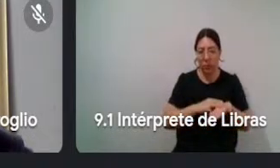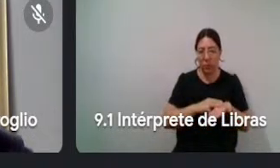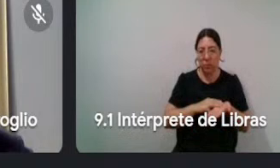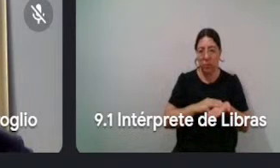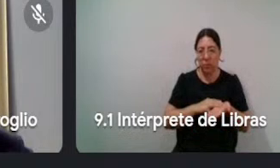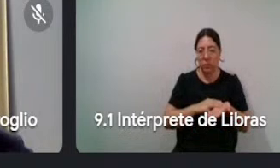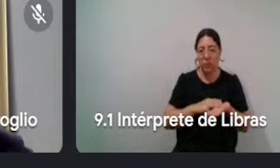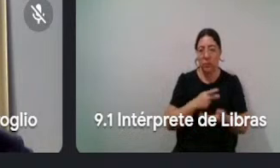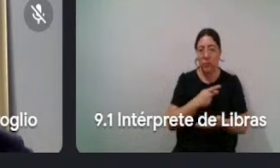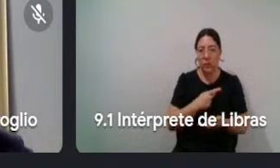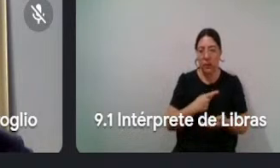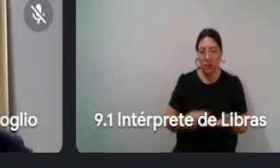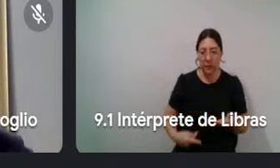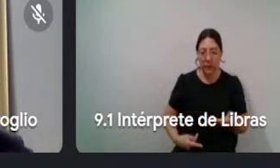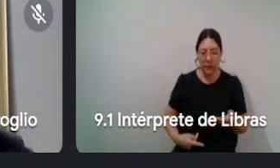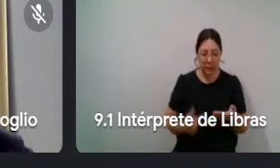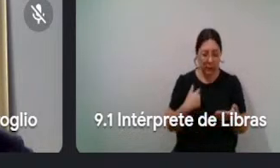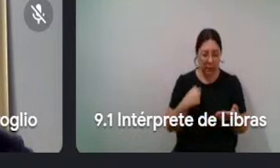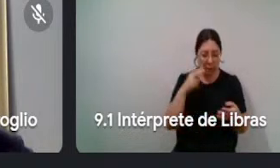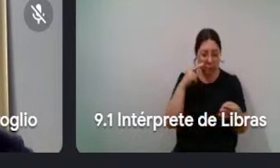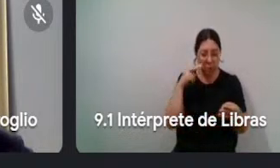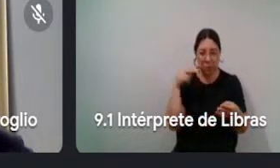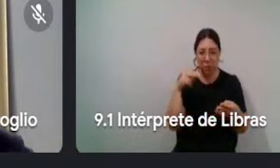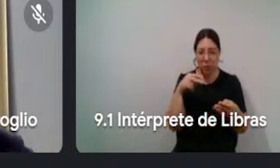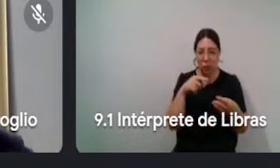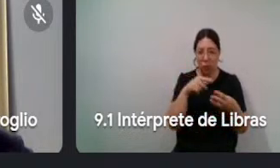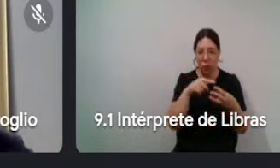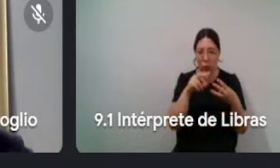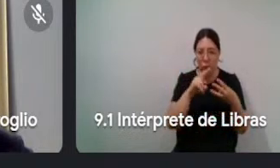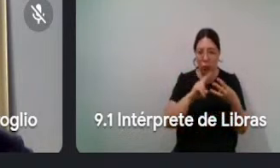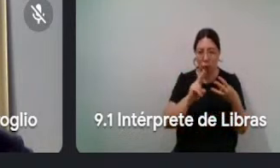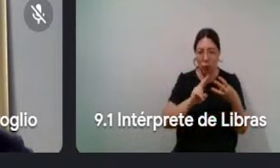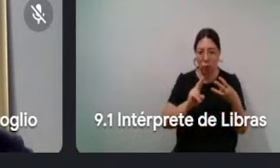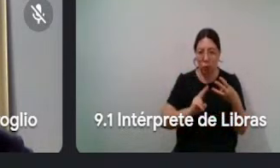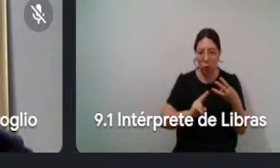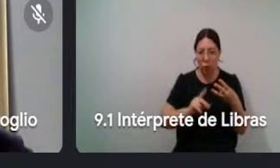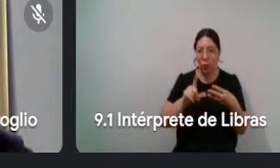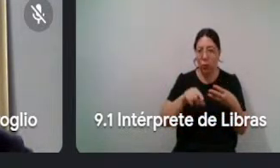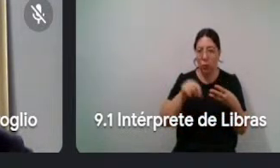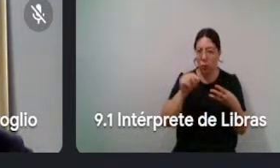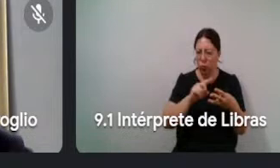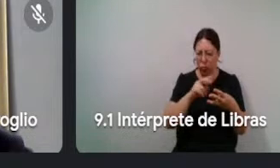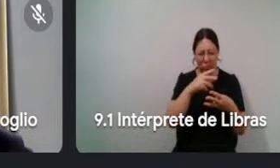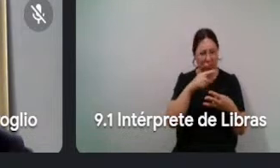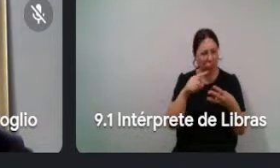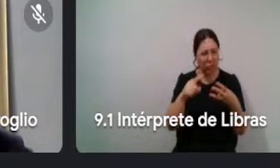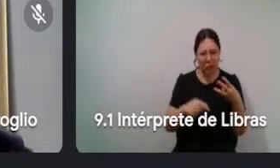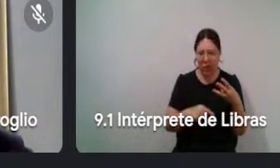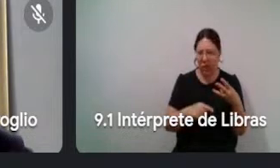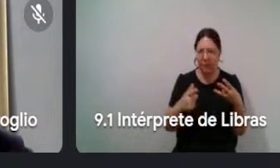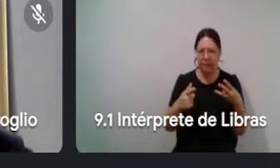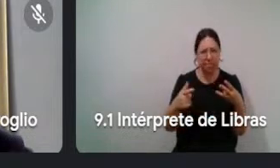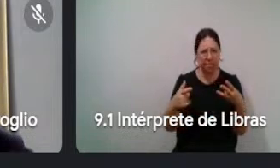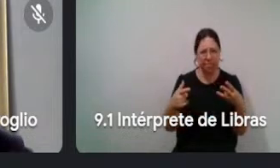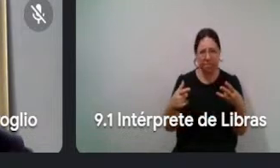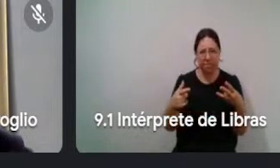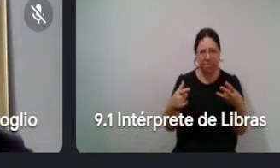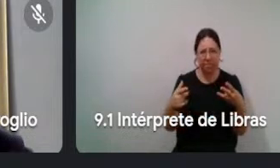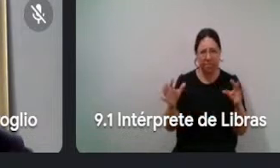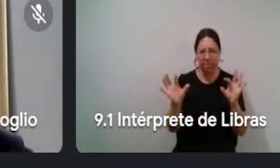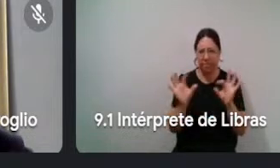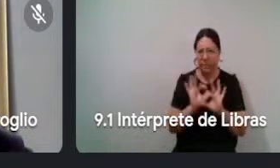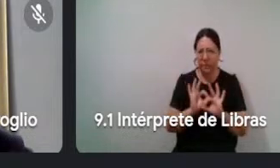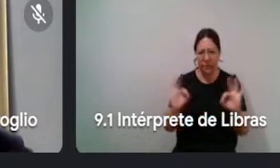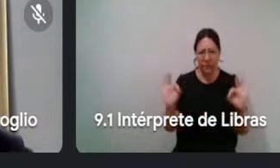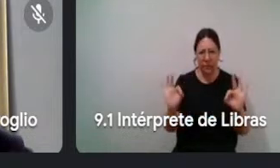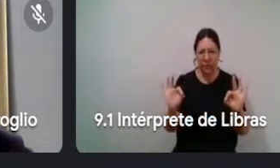para escolha dos nomes, né? Todos são excelentes nomes, não tenho a menor dúvida, mas eu tenho que escolher